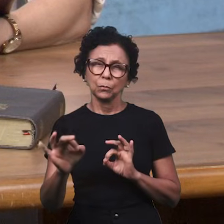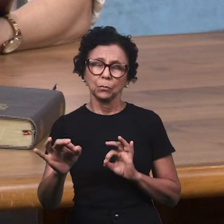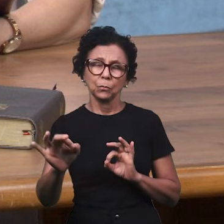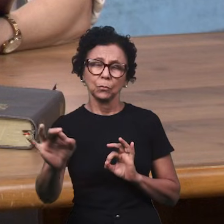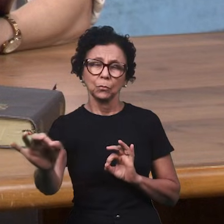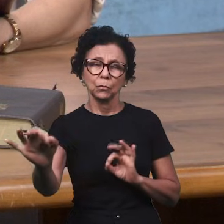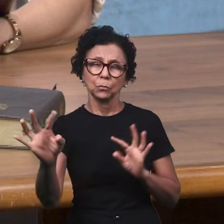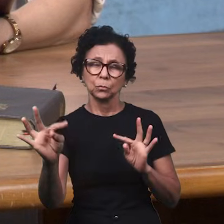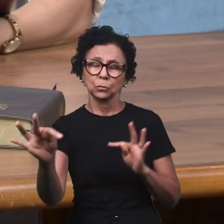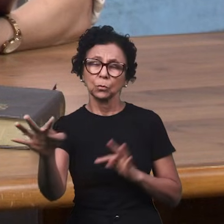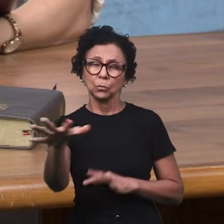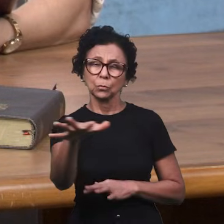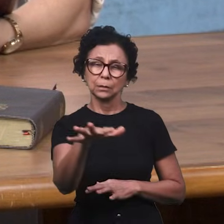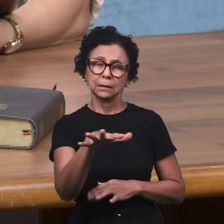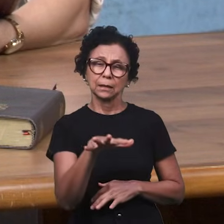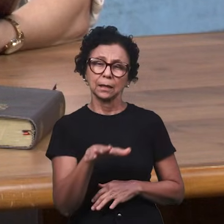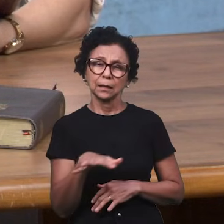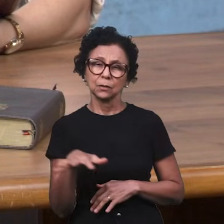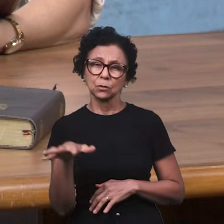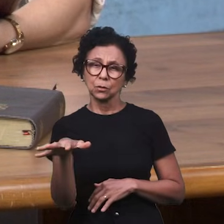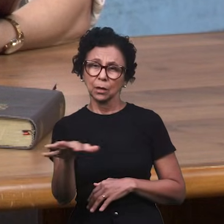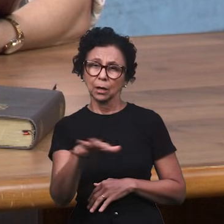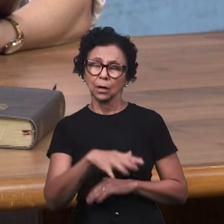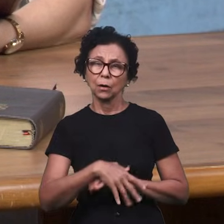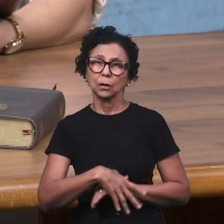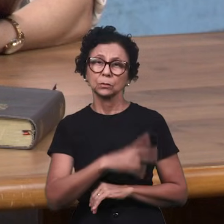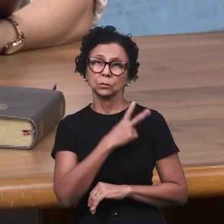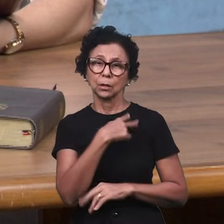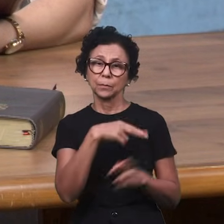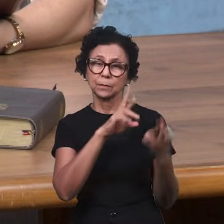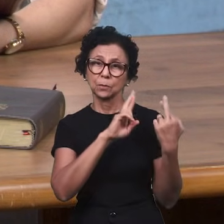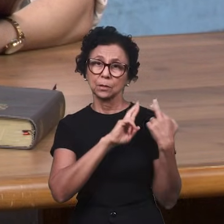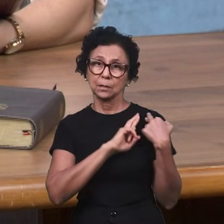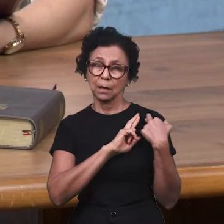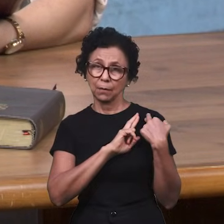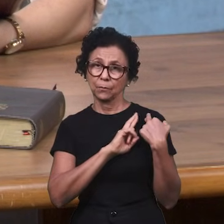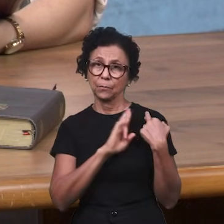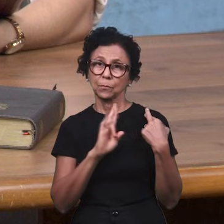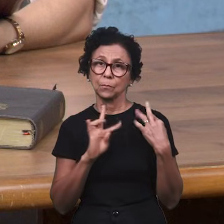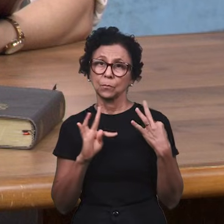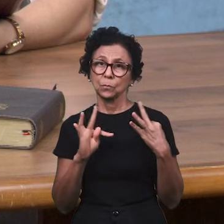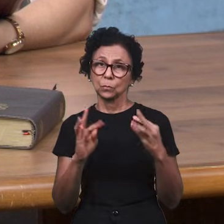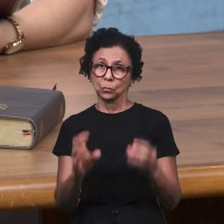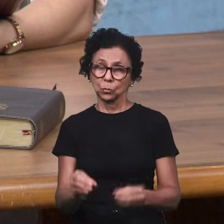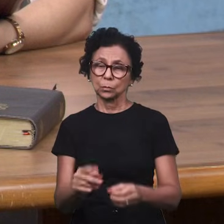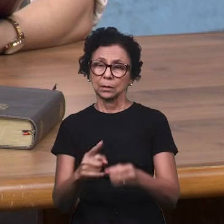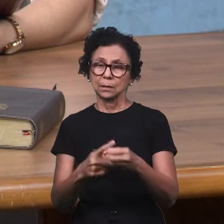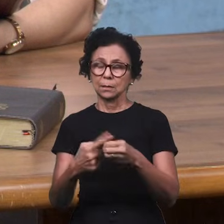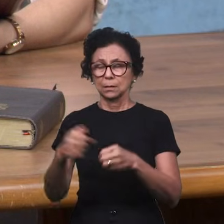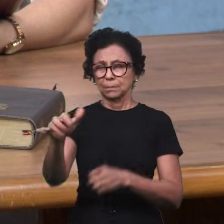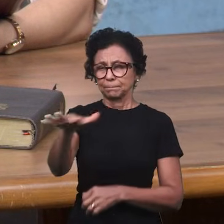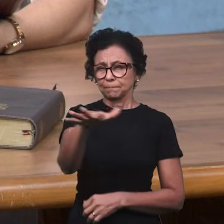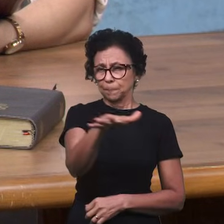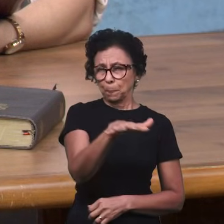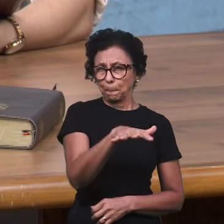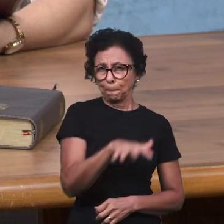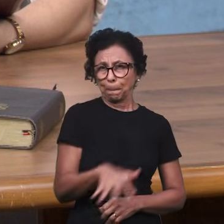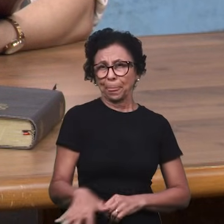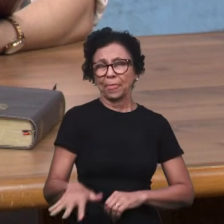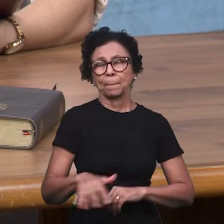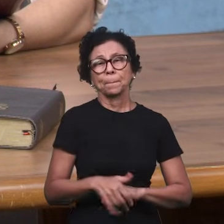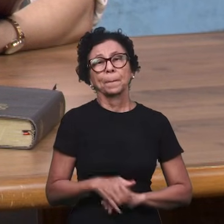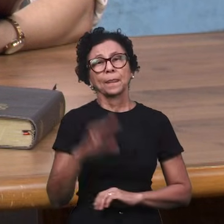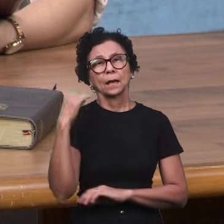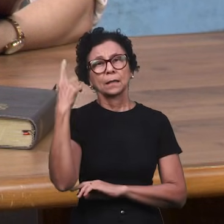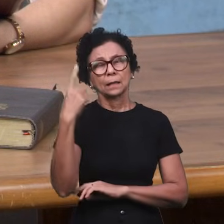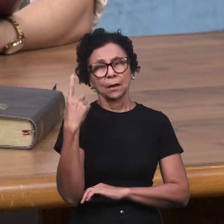e Joabe renovou o resto da cidade. E ia Davi cada vez mais aumentando e